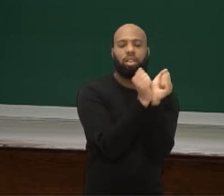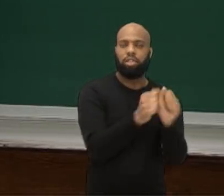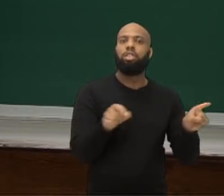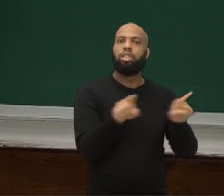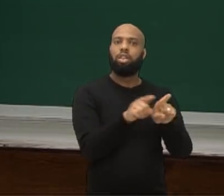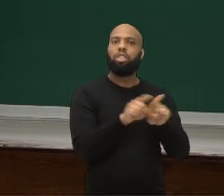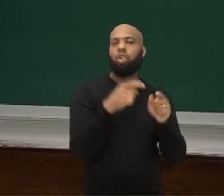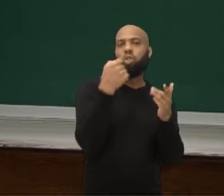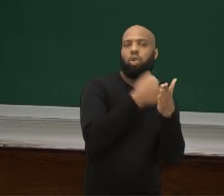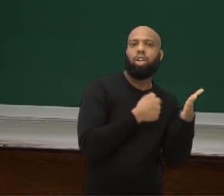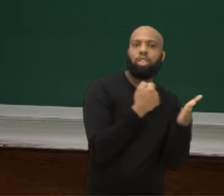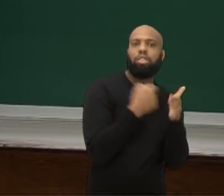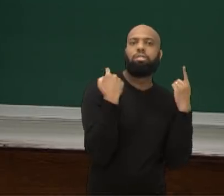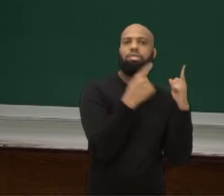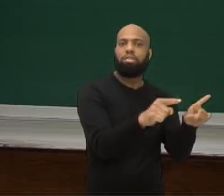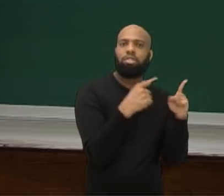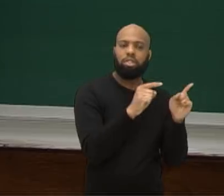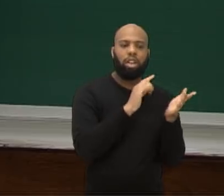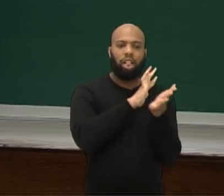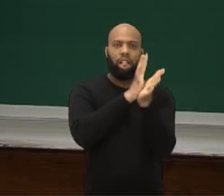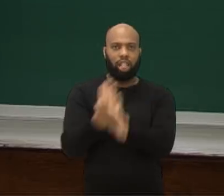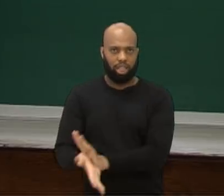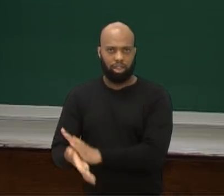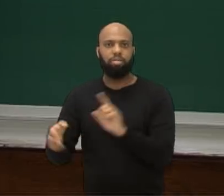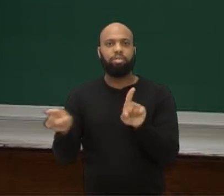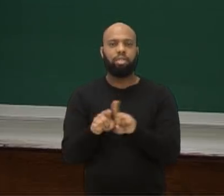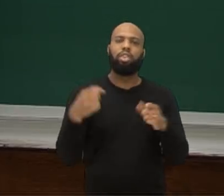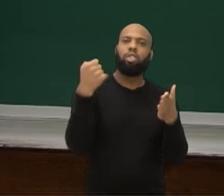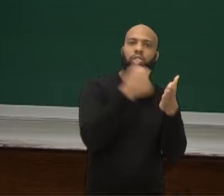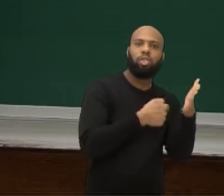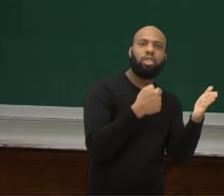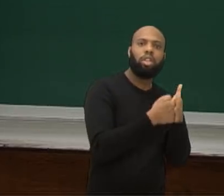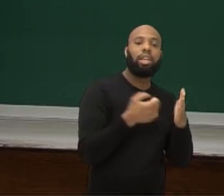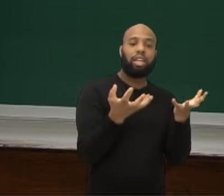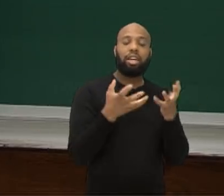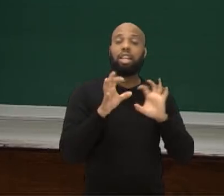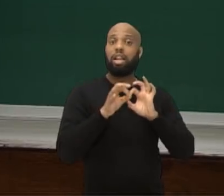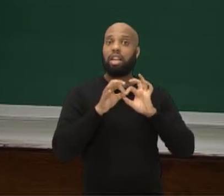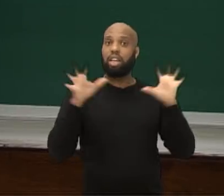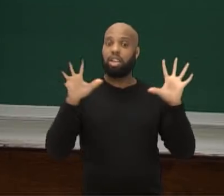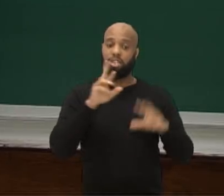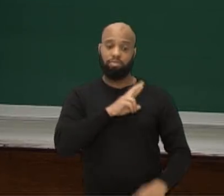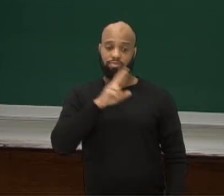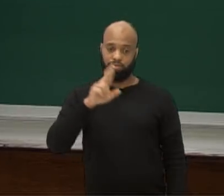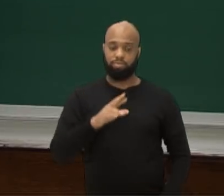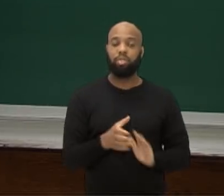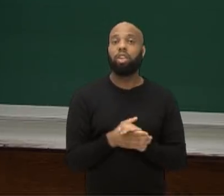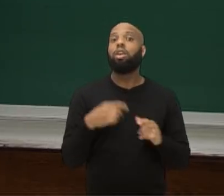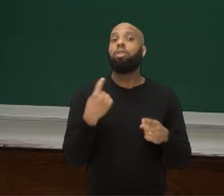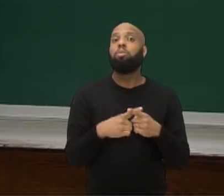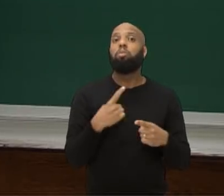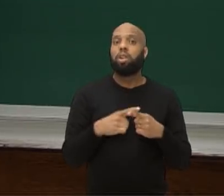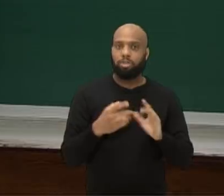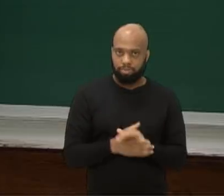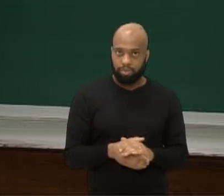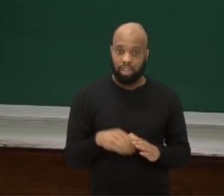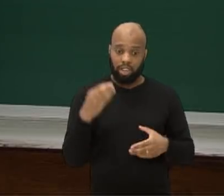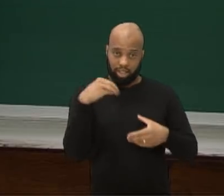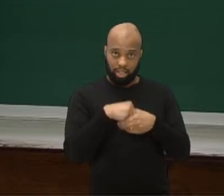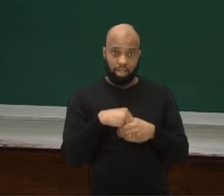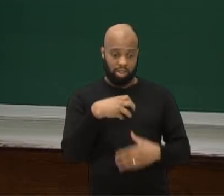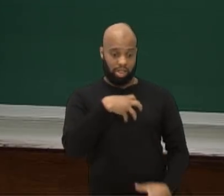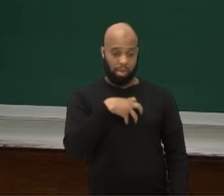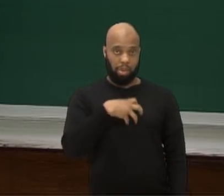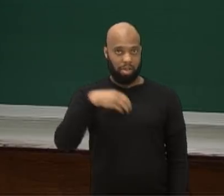escravidão, lutar contra a discriminação, lutar por uma liberdade religiosa, uma vez que na Bahia